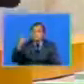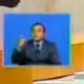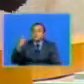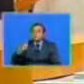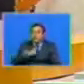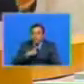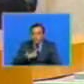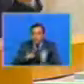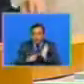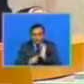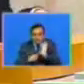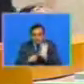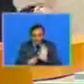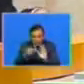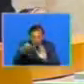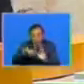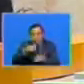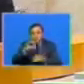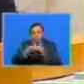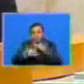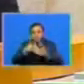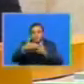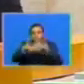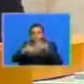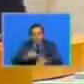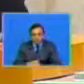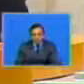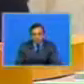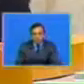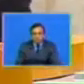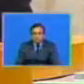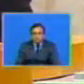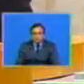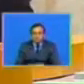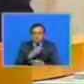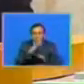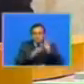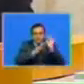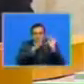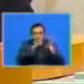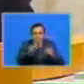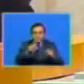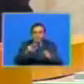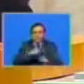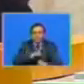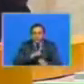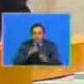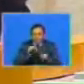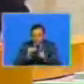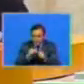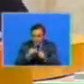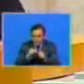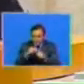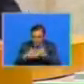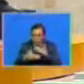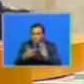se apresentar para este processo. A tecnologia tem que fazer parte